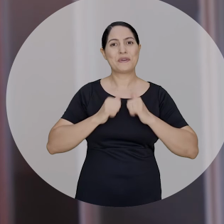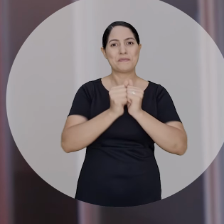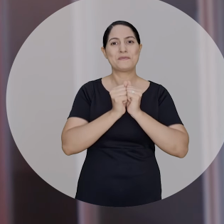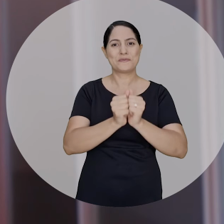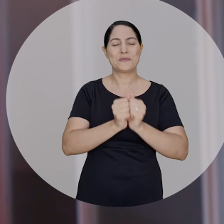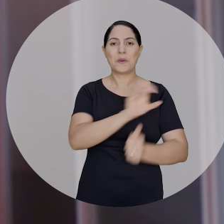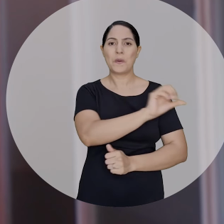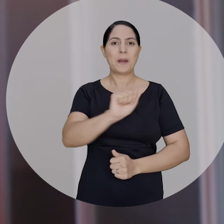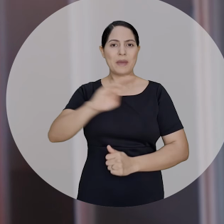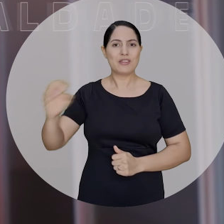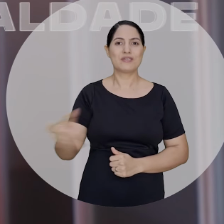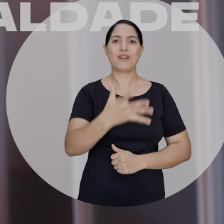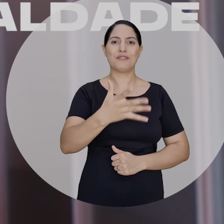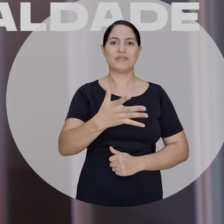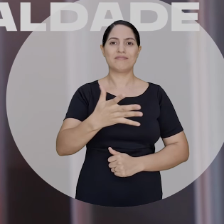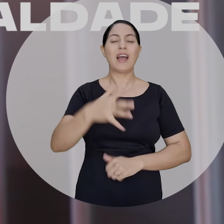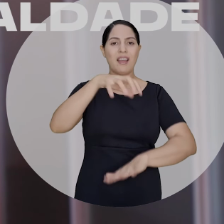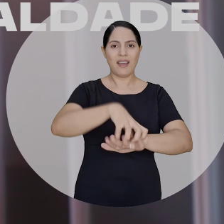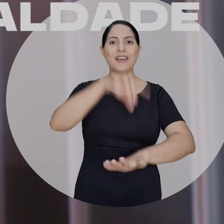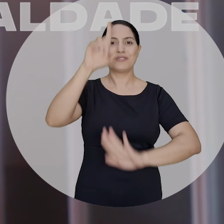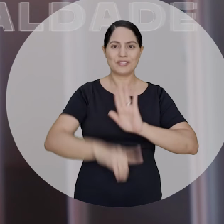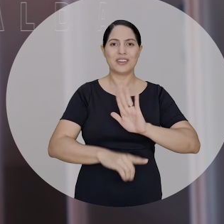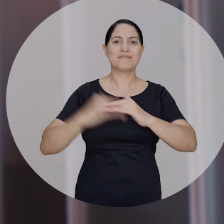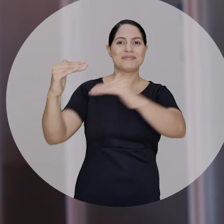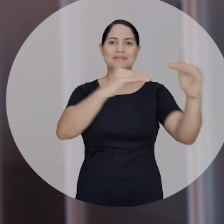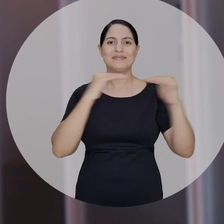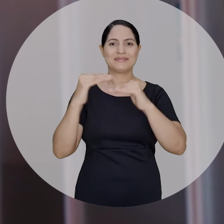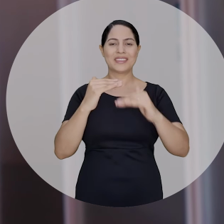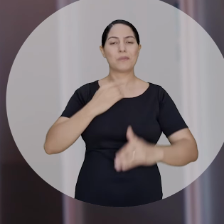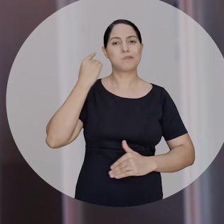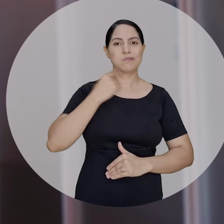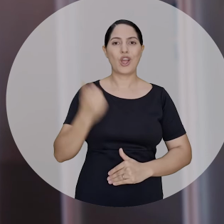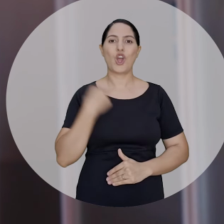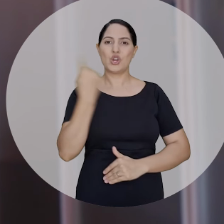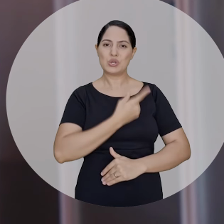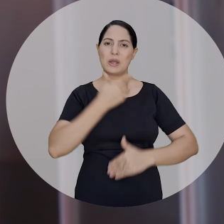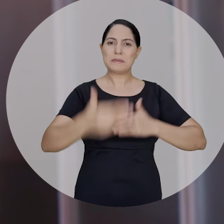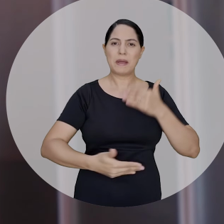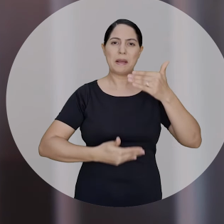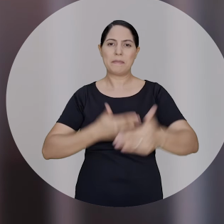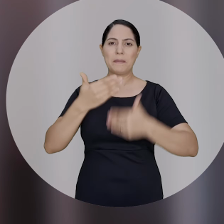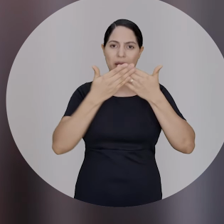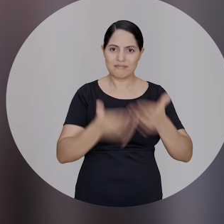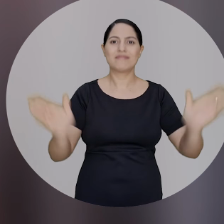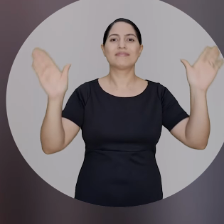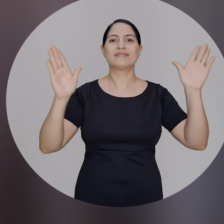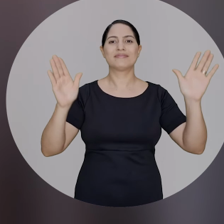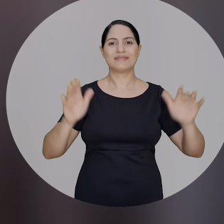essa nova OAB, a Casa do Direito, da Igualdade e da Advocacia Brasileira cada vez mais de portas abertas.